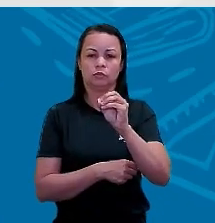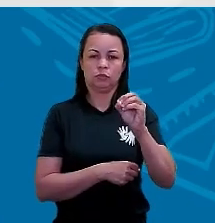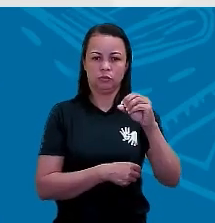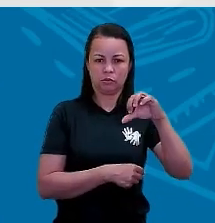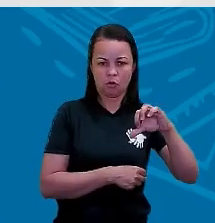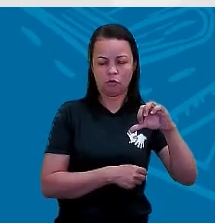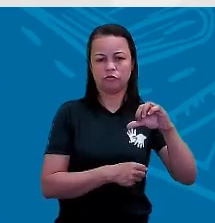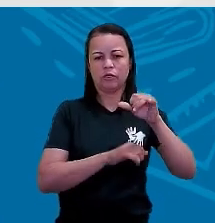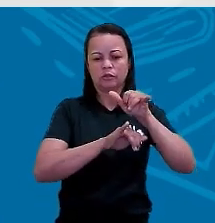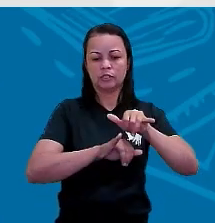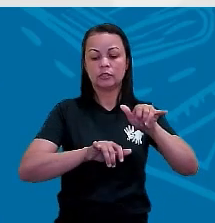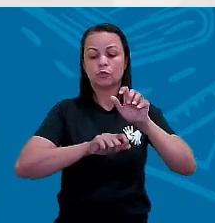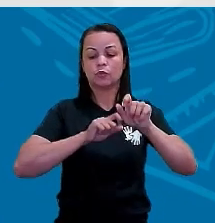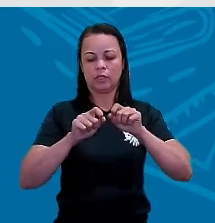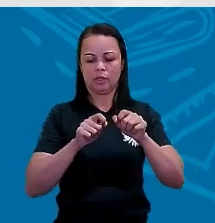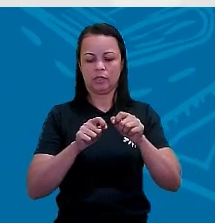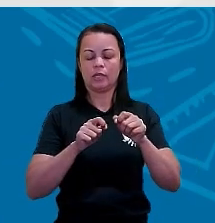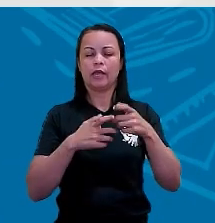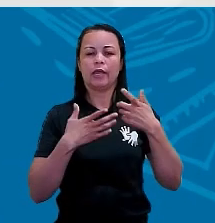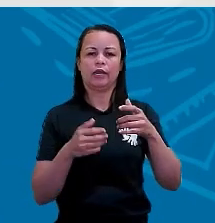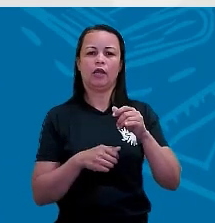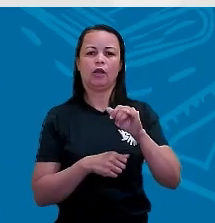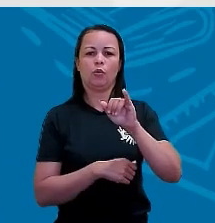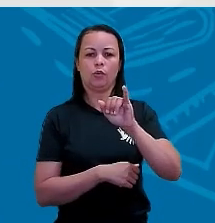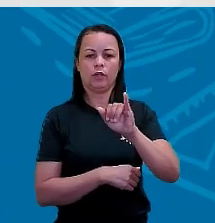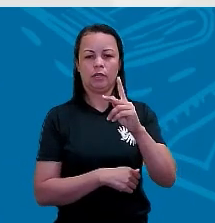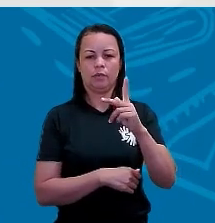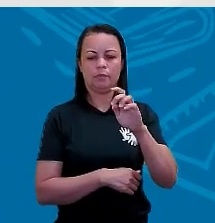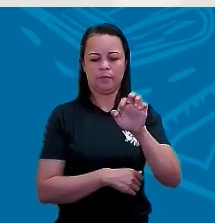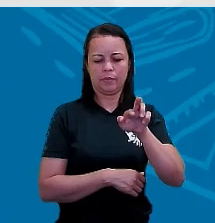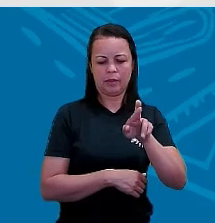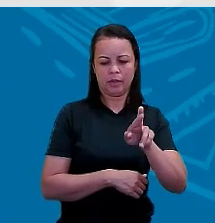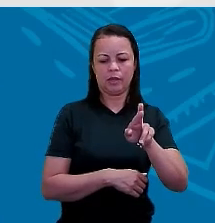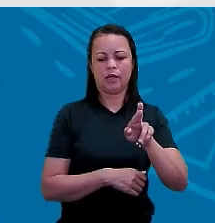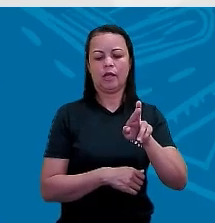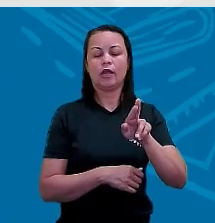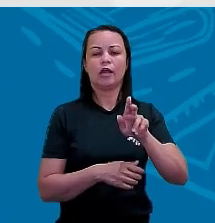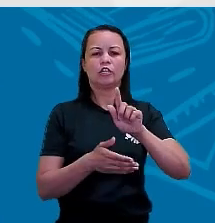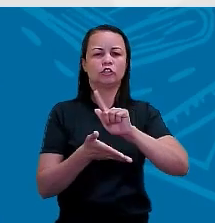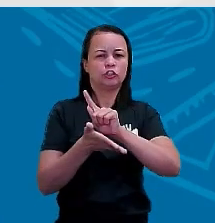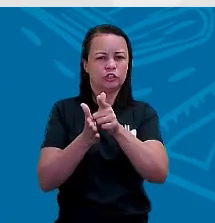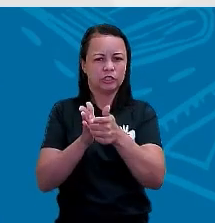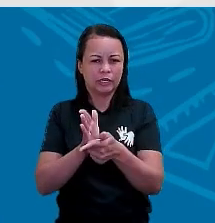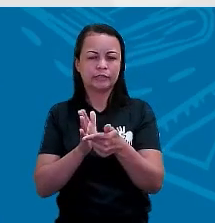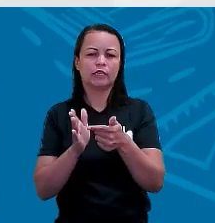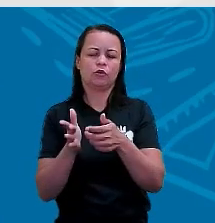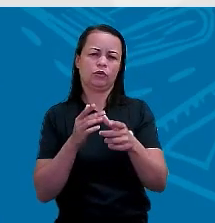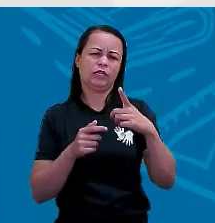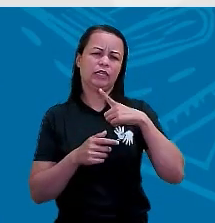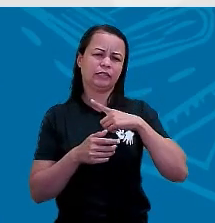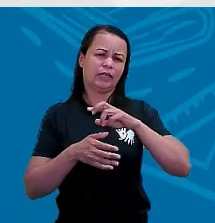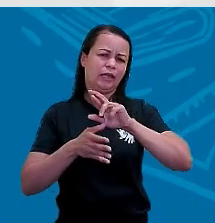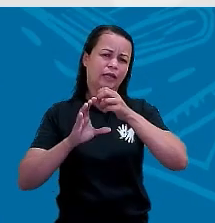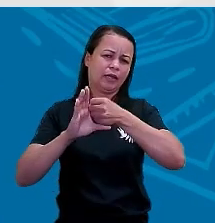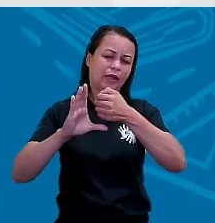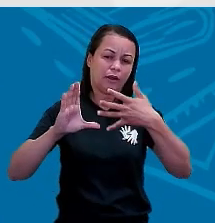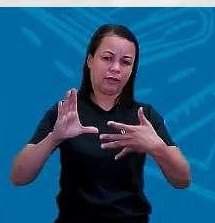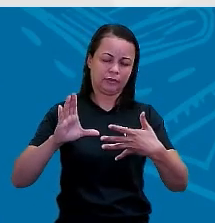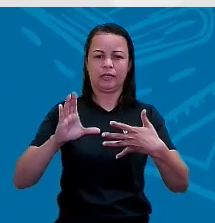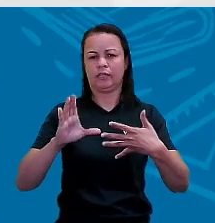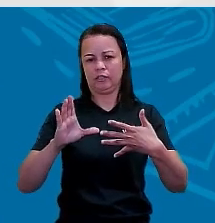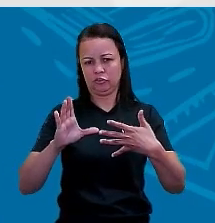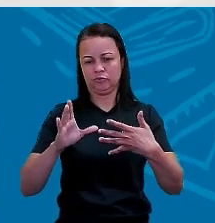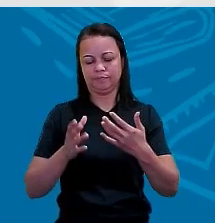um hipergênero, tá? É um rótulo para vários gêneros que possuem várias características em